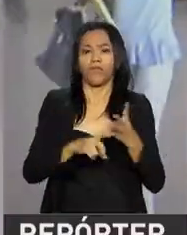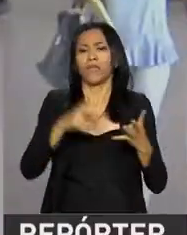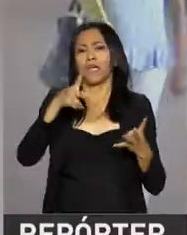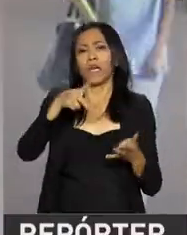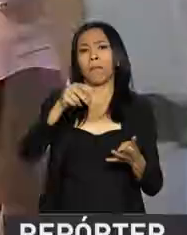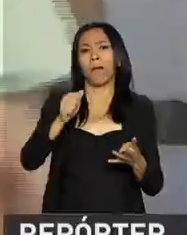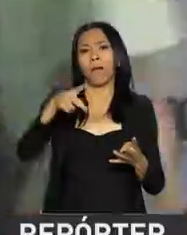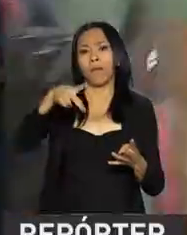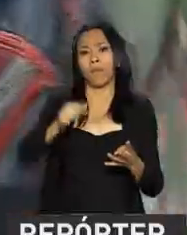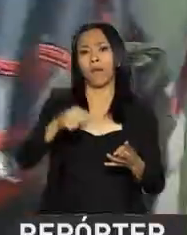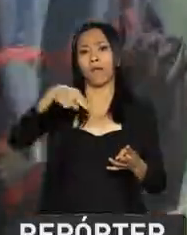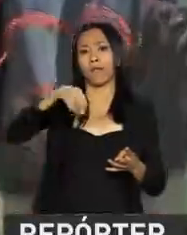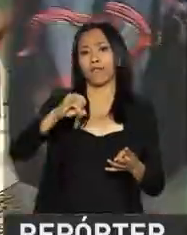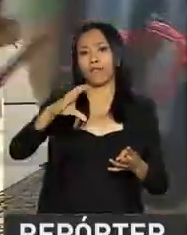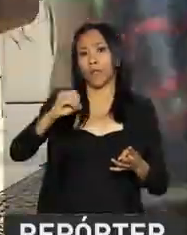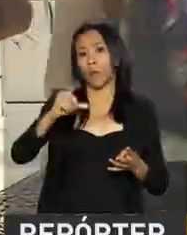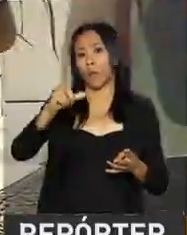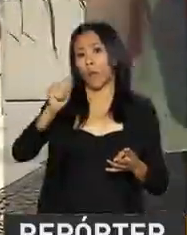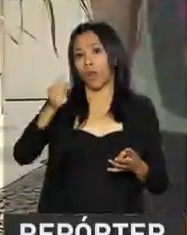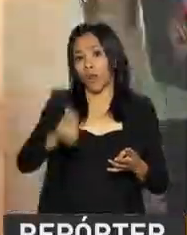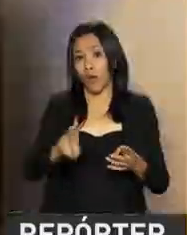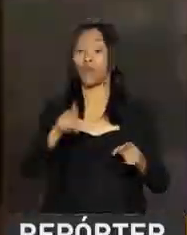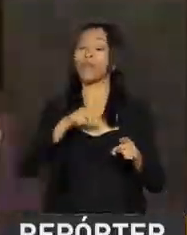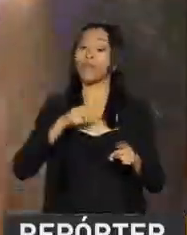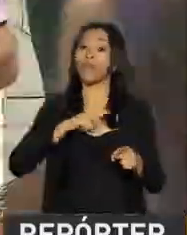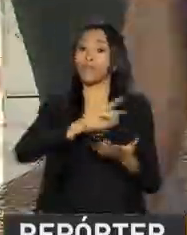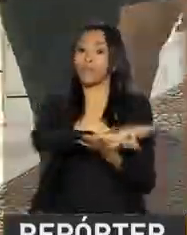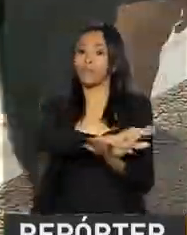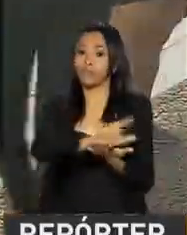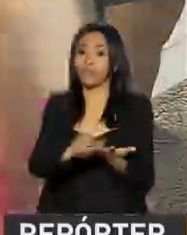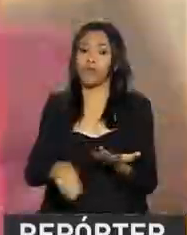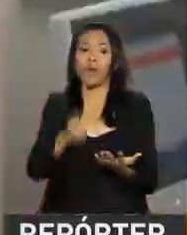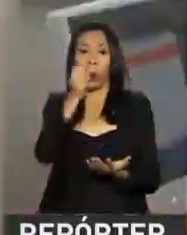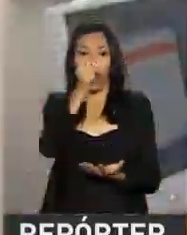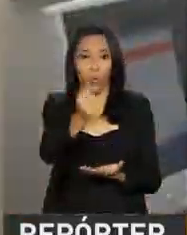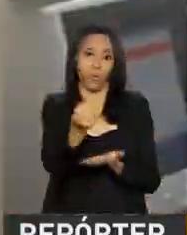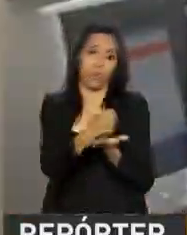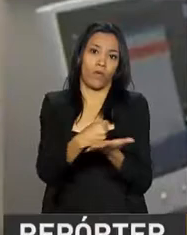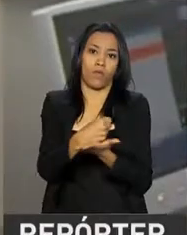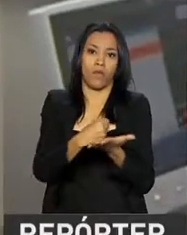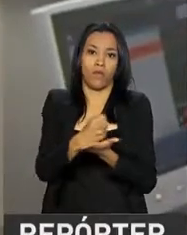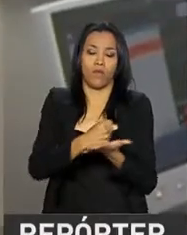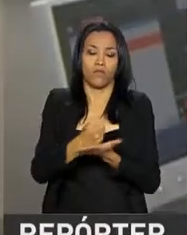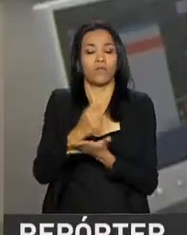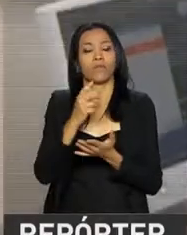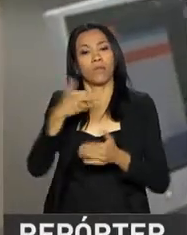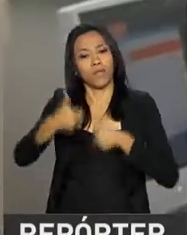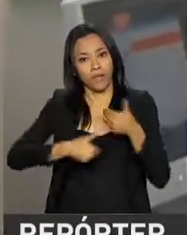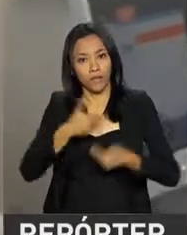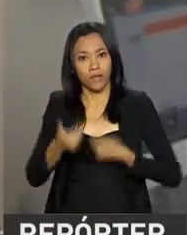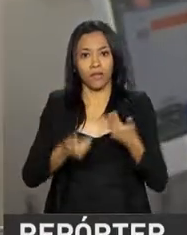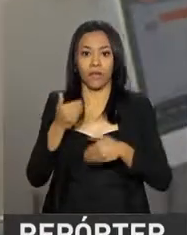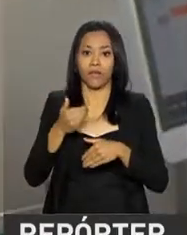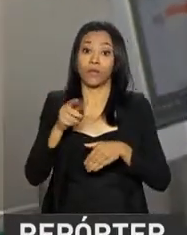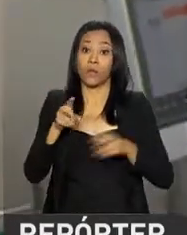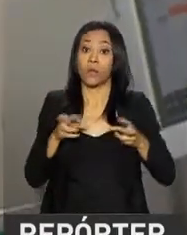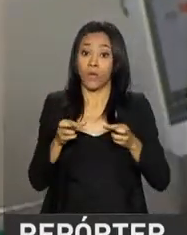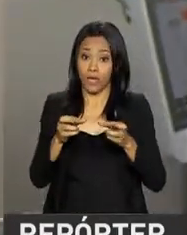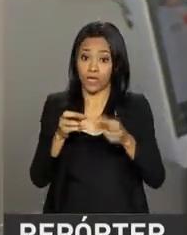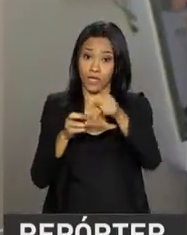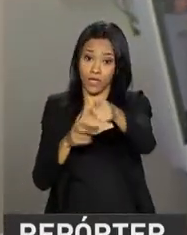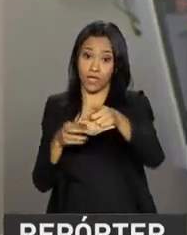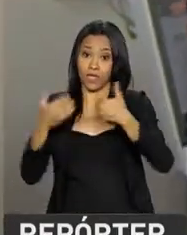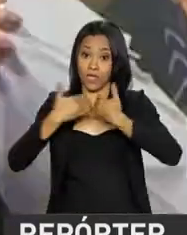Saúde oferece ainda 8 tipos de medicamentos para o tratamento do câncer. O ministro da Saúde participou da inauguração do novo Centro